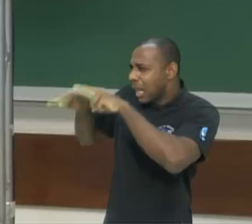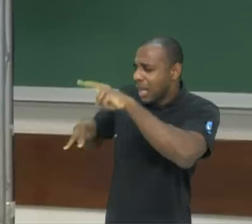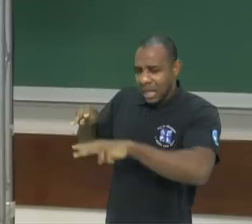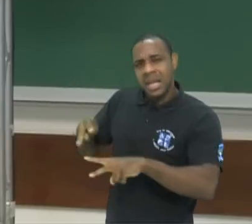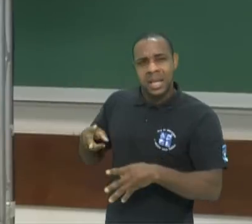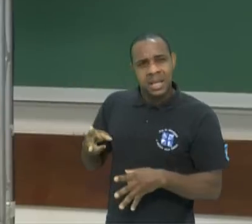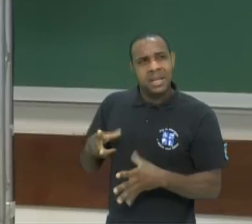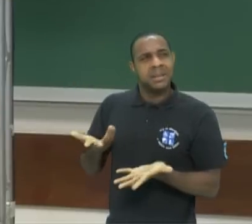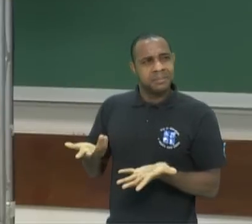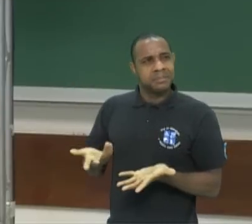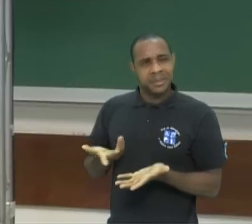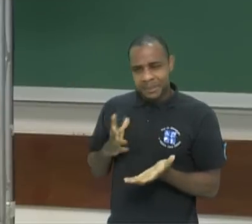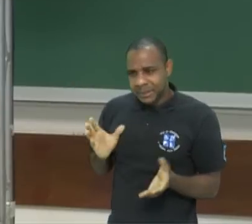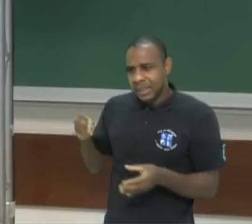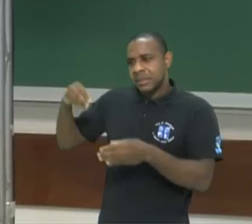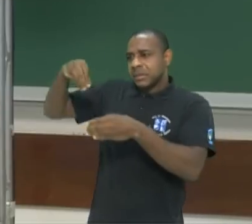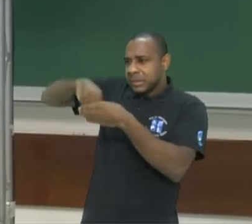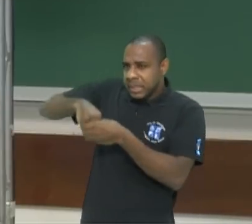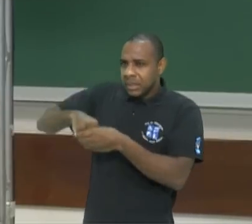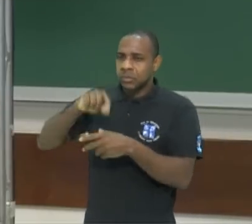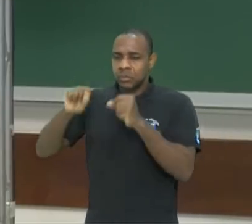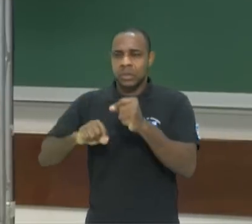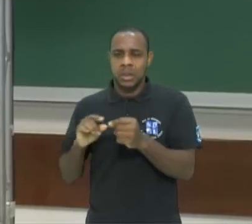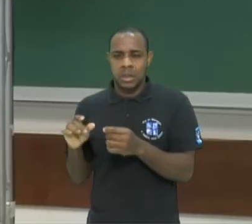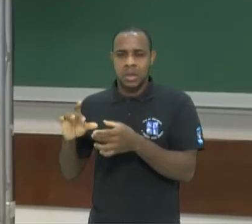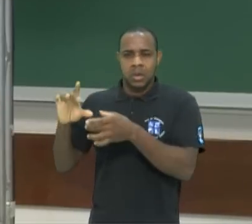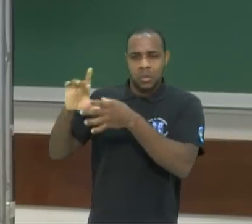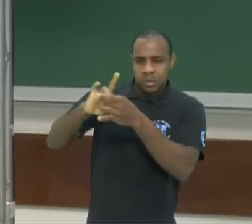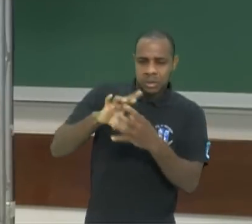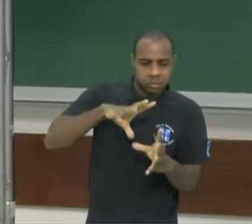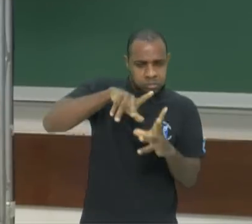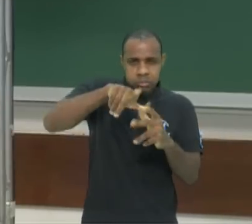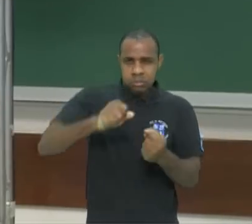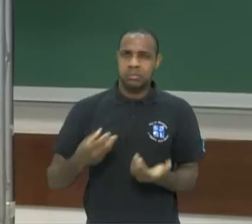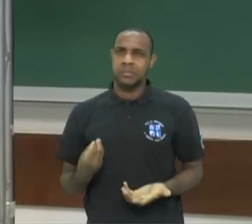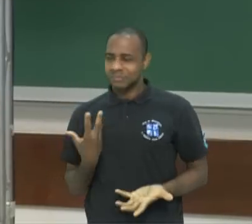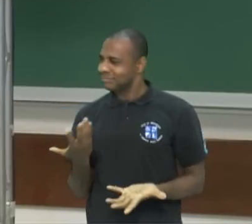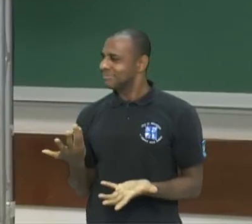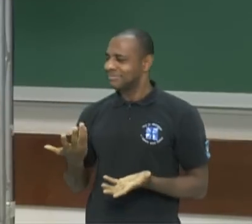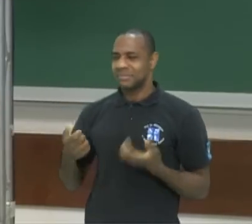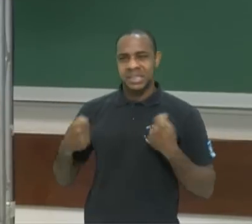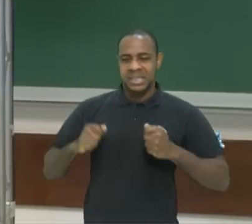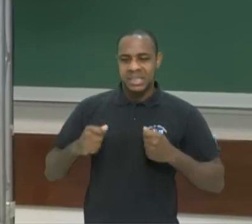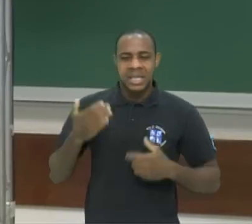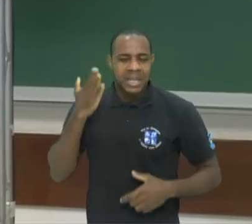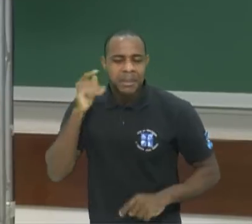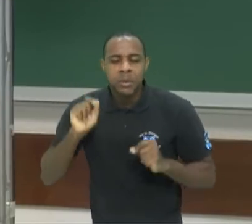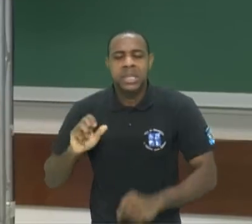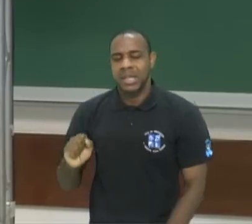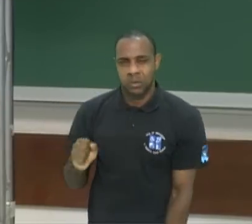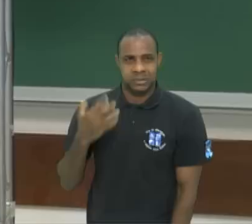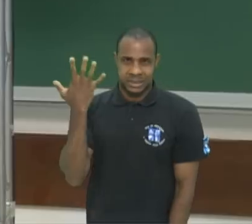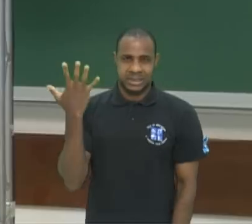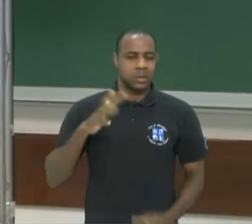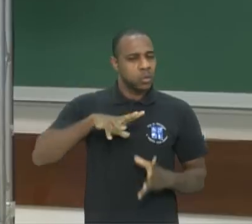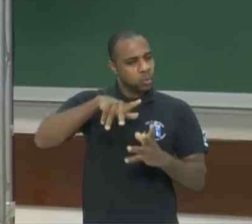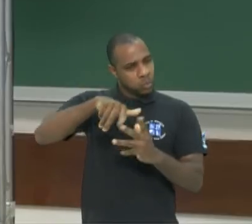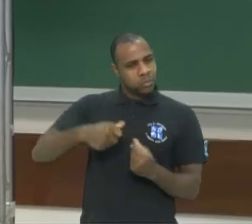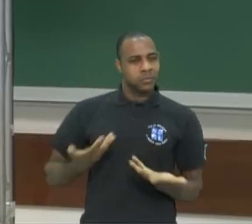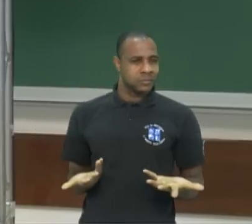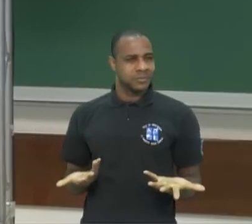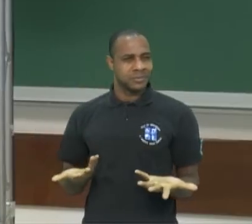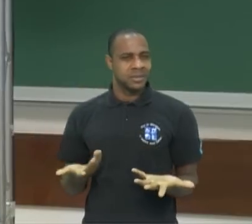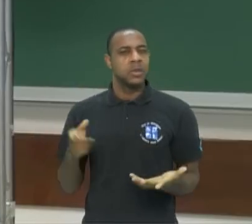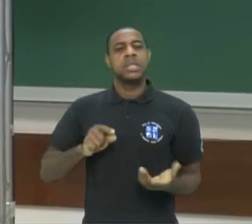estar inserido no seu global ali. Eu preciso saber o que acontece aí fora. Eu preciso saber o que acontece